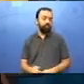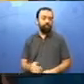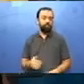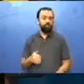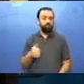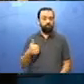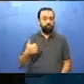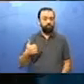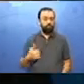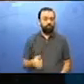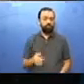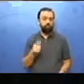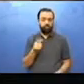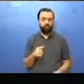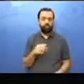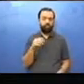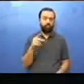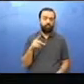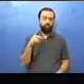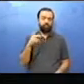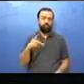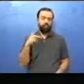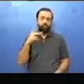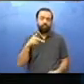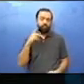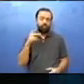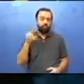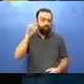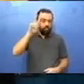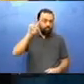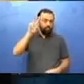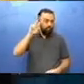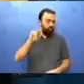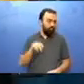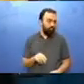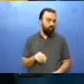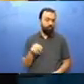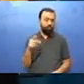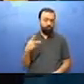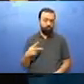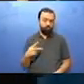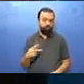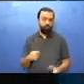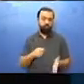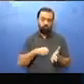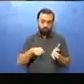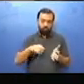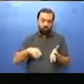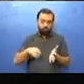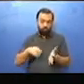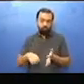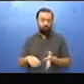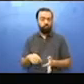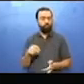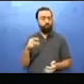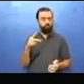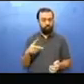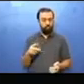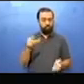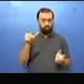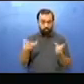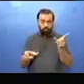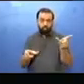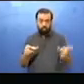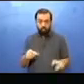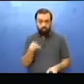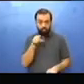a história O Cordel das Tartarugas para seus familiares. Número 2, escreva o nome de 2 pessoas para quem você contou a